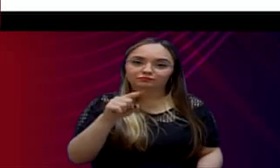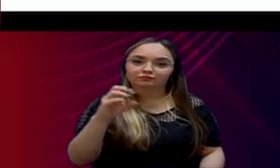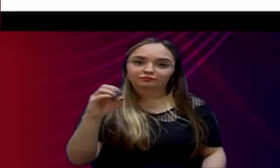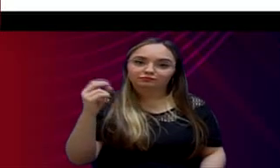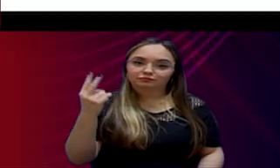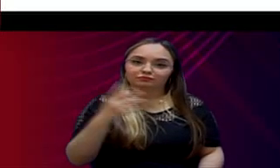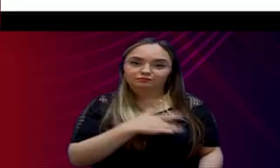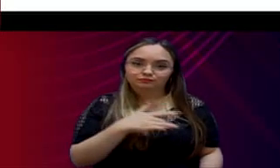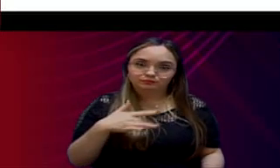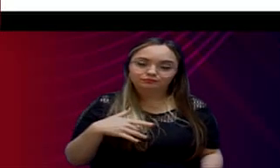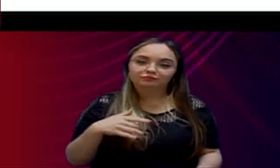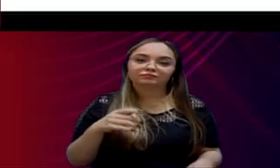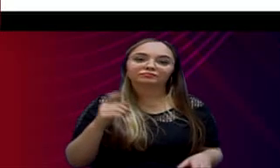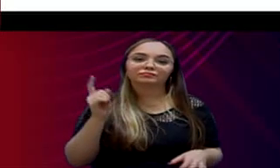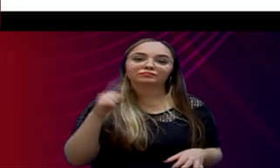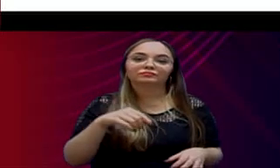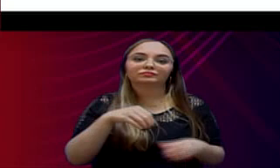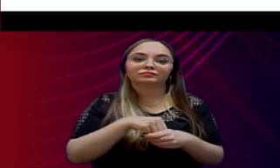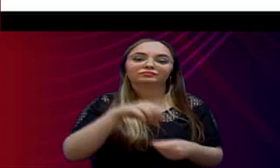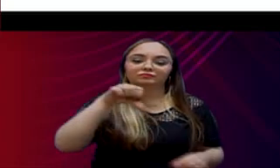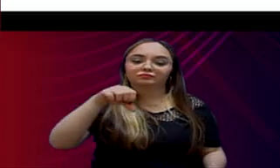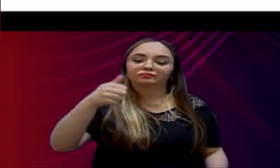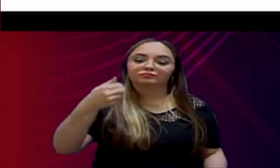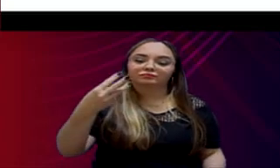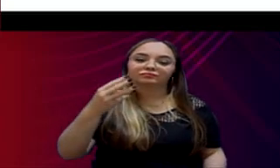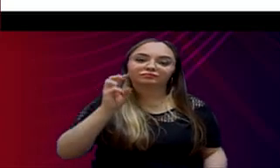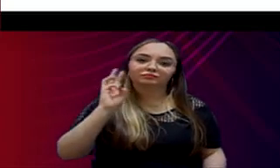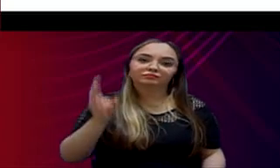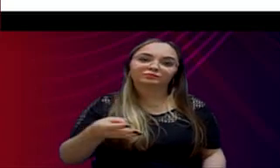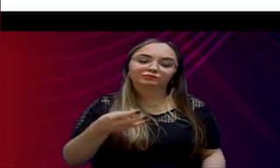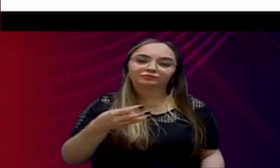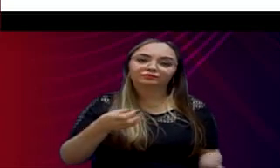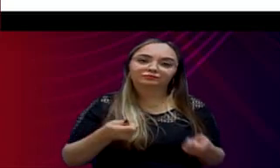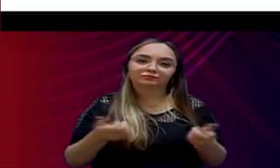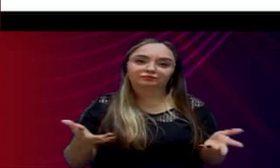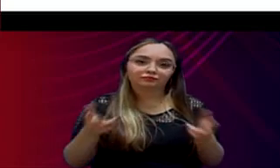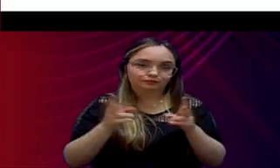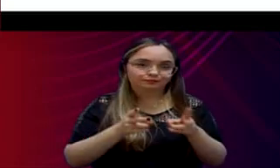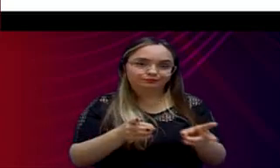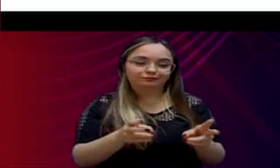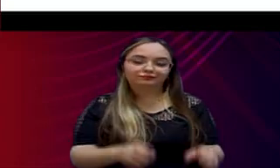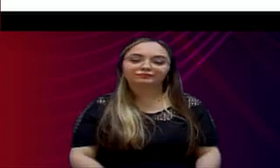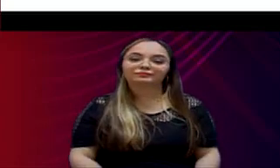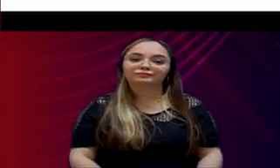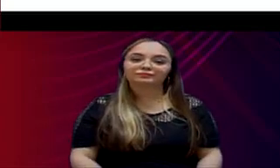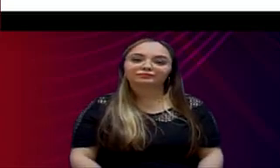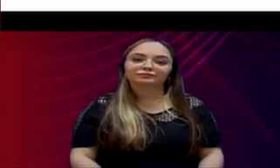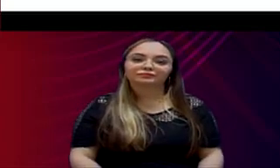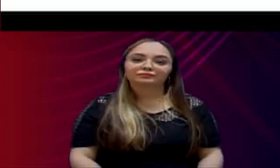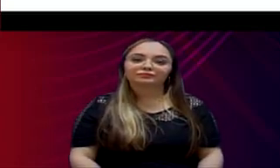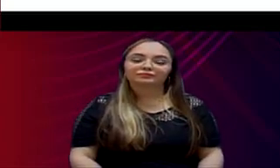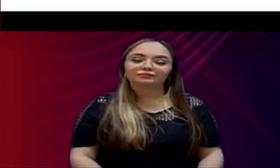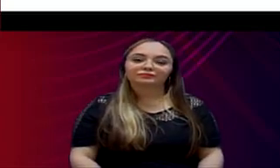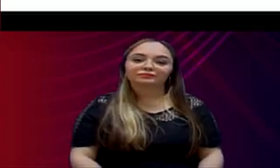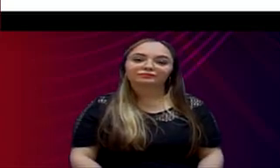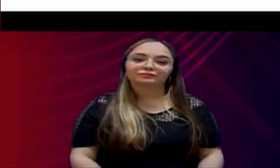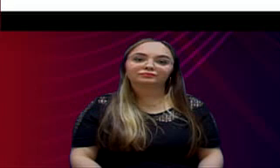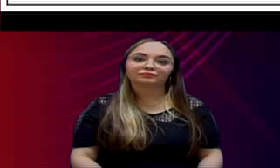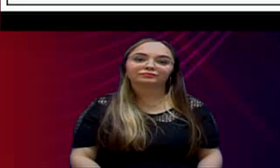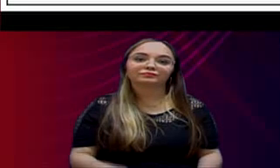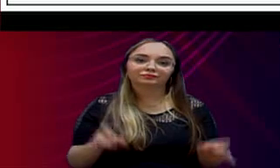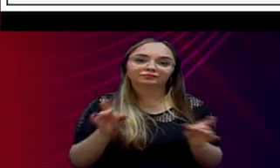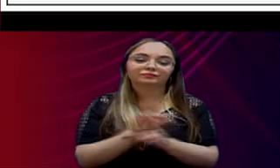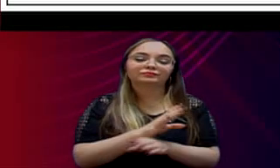assistência de saúde e reserva de contas de engenhante despesa de caráter continuado finalizando